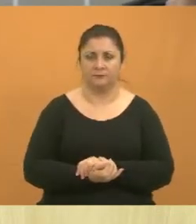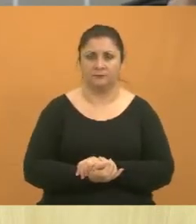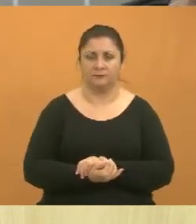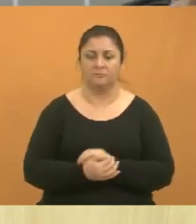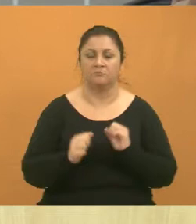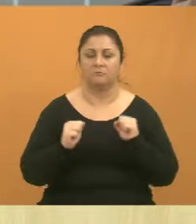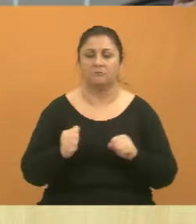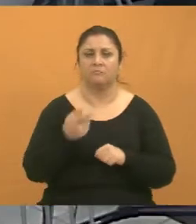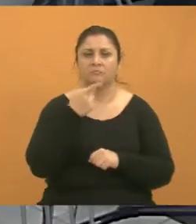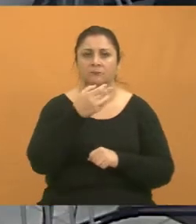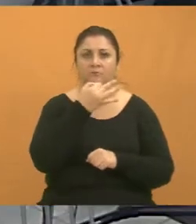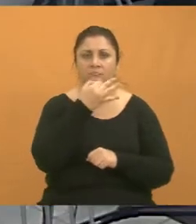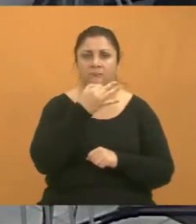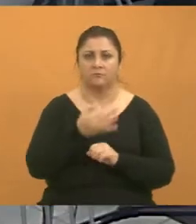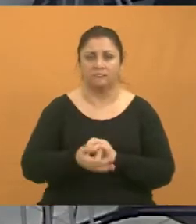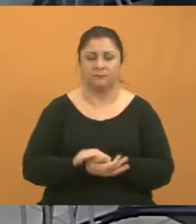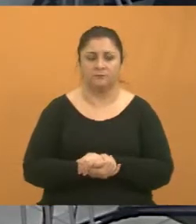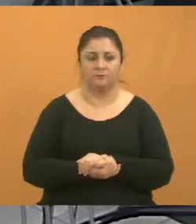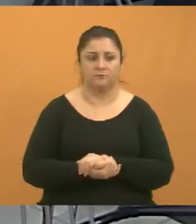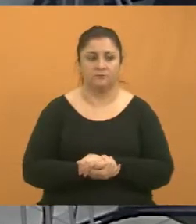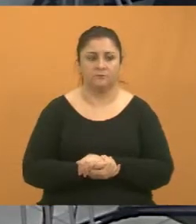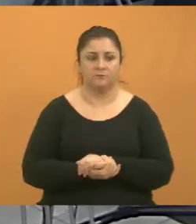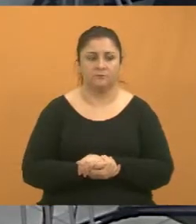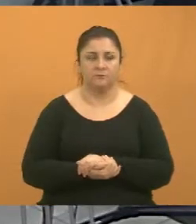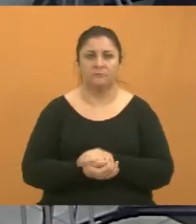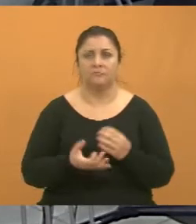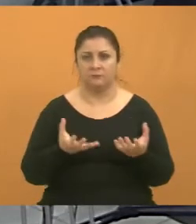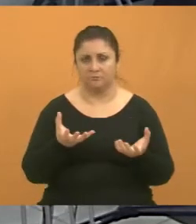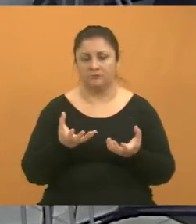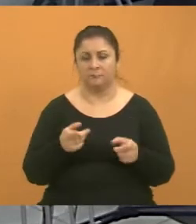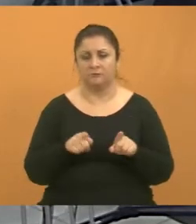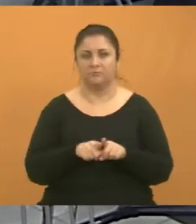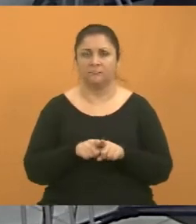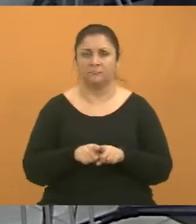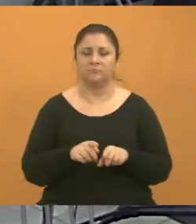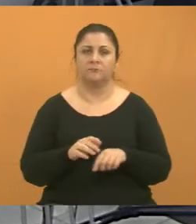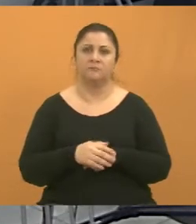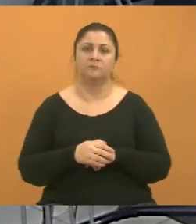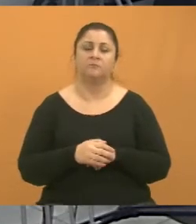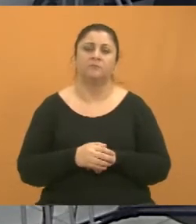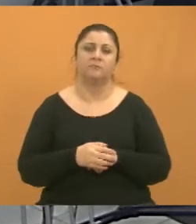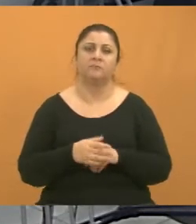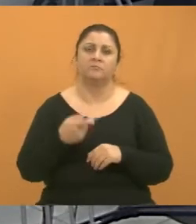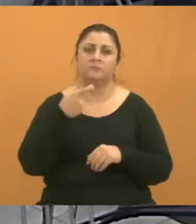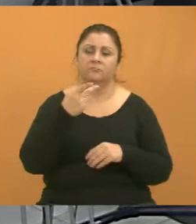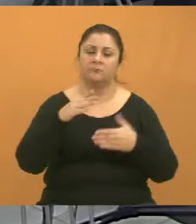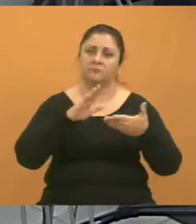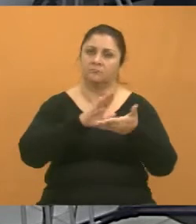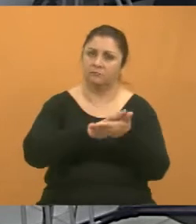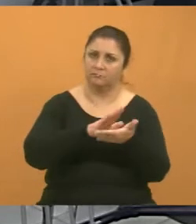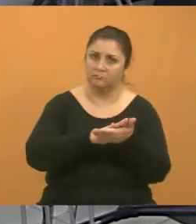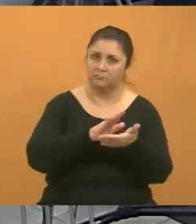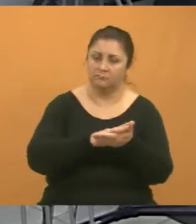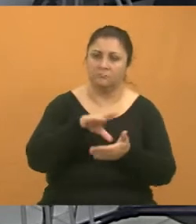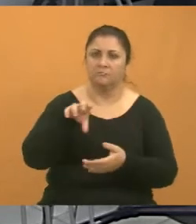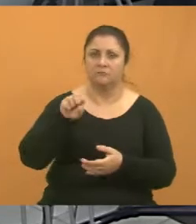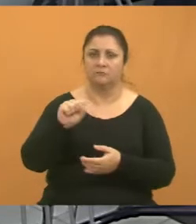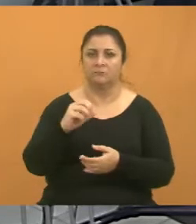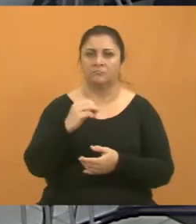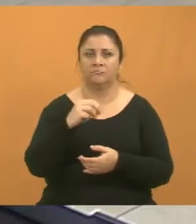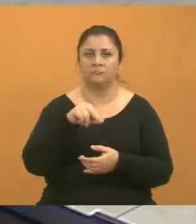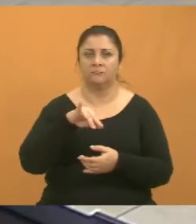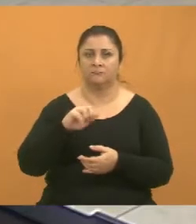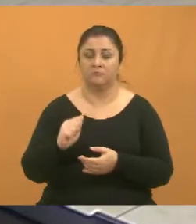Projeto continua em discussão. Eu quero colaborar aqui mesmo. Quero dar parabéns à Sônia por trazer